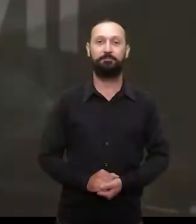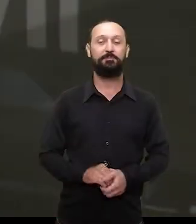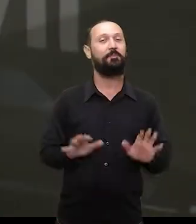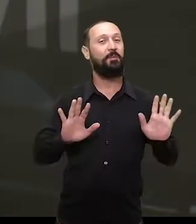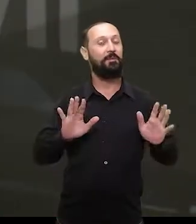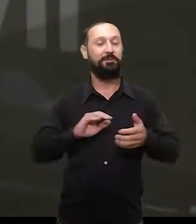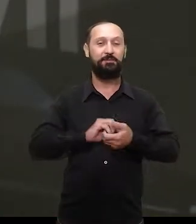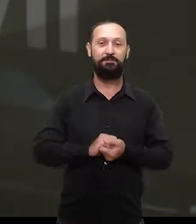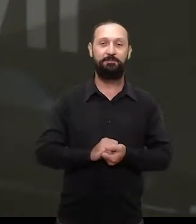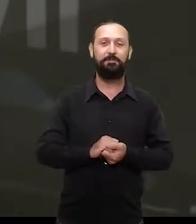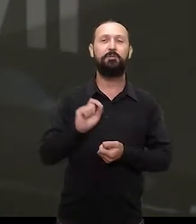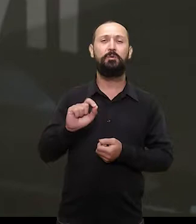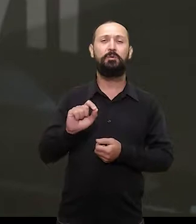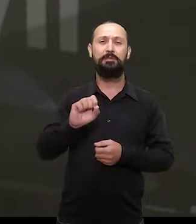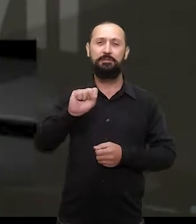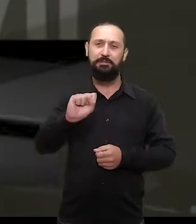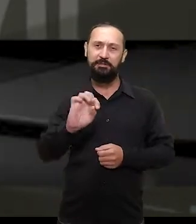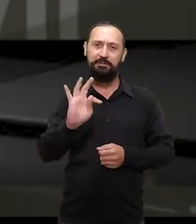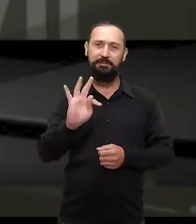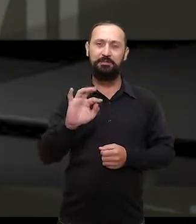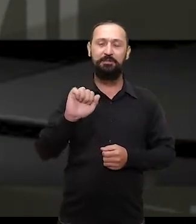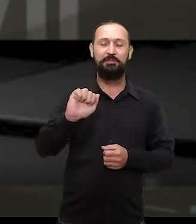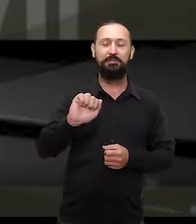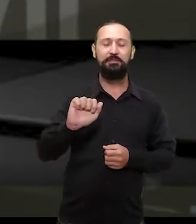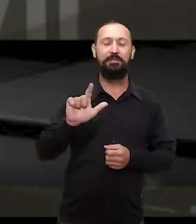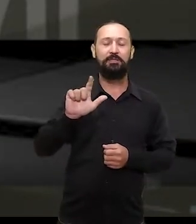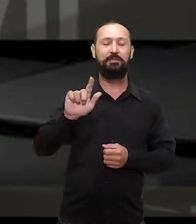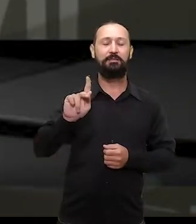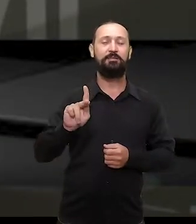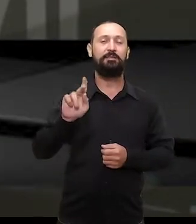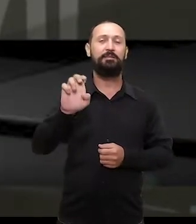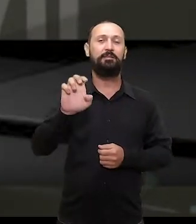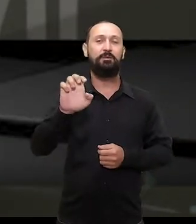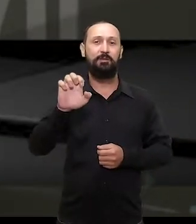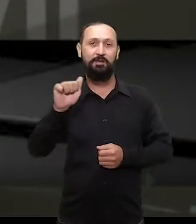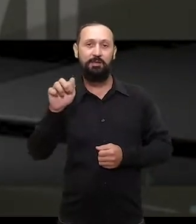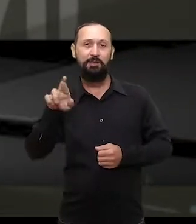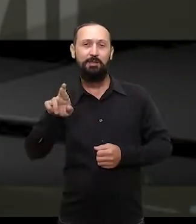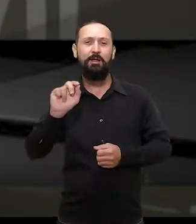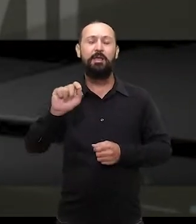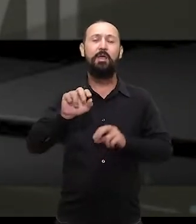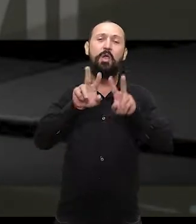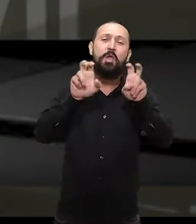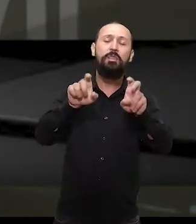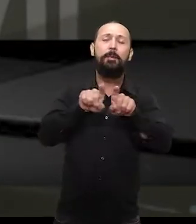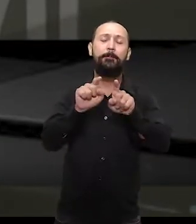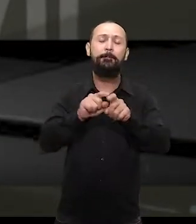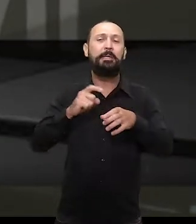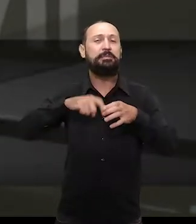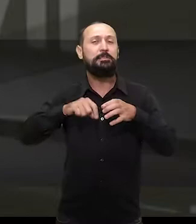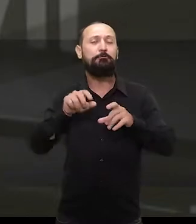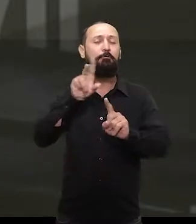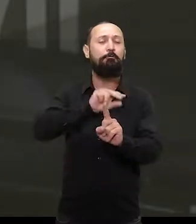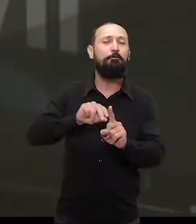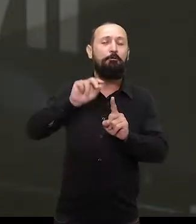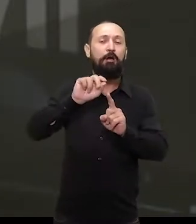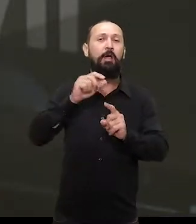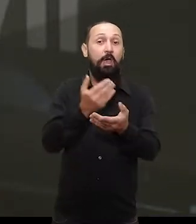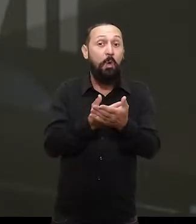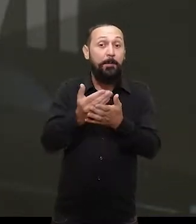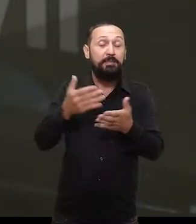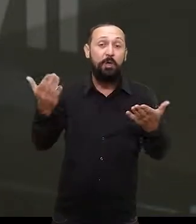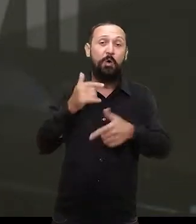o Olá stalking assédio sexual no ambiente de trabalho Esses são os assuntos de hoje no segurança em Pauta